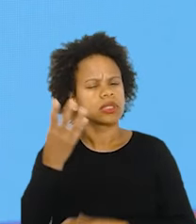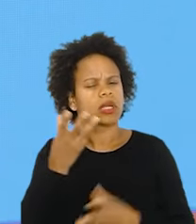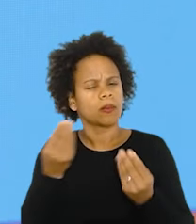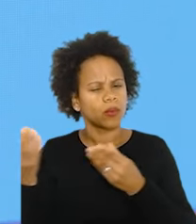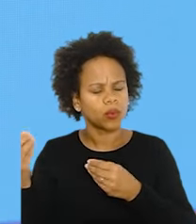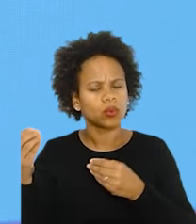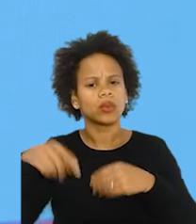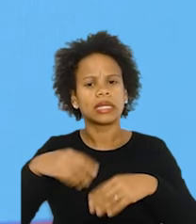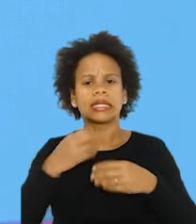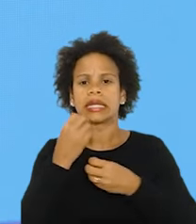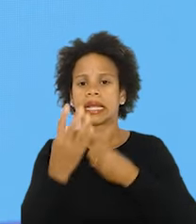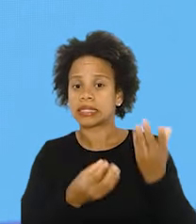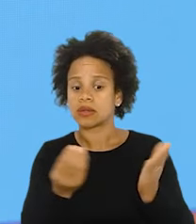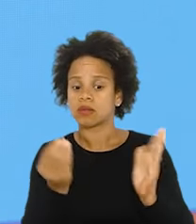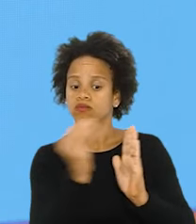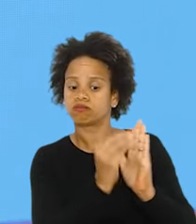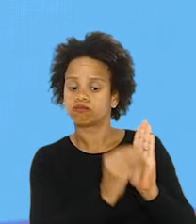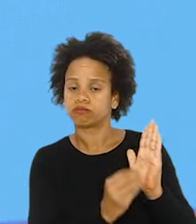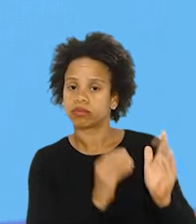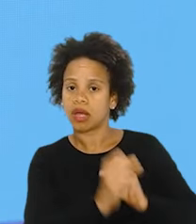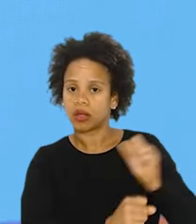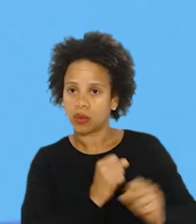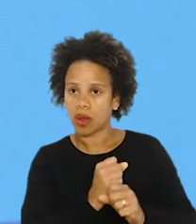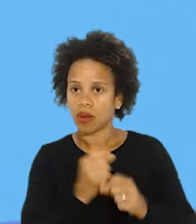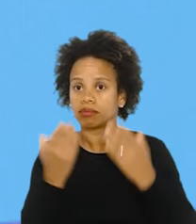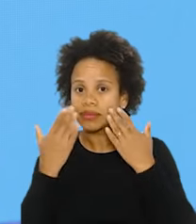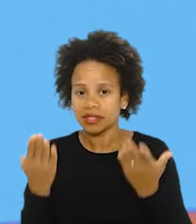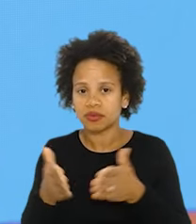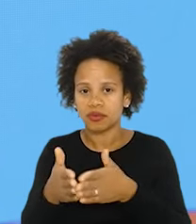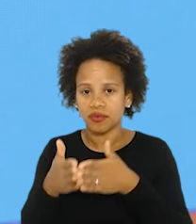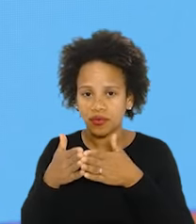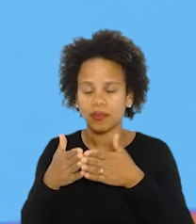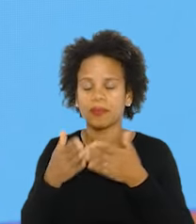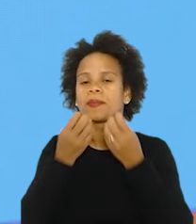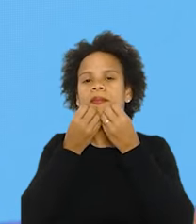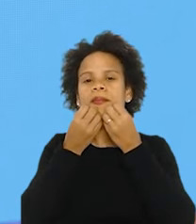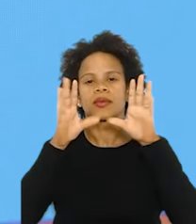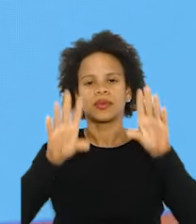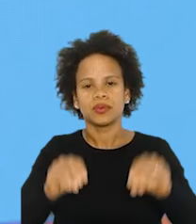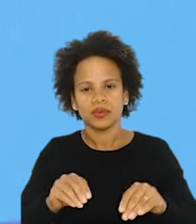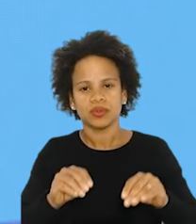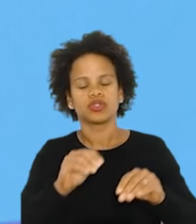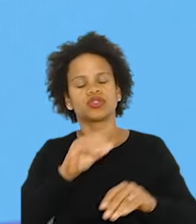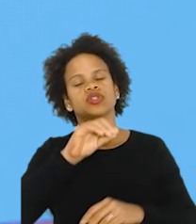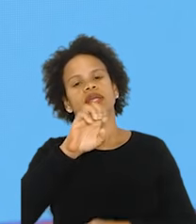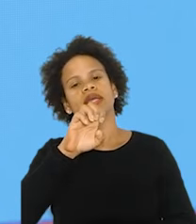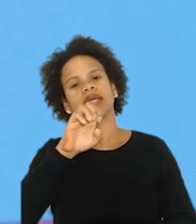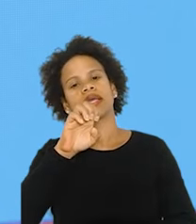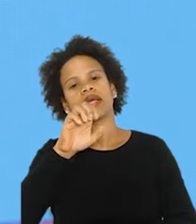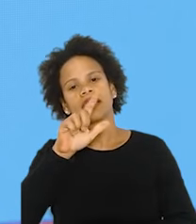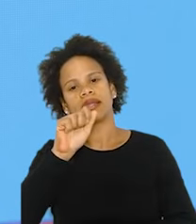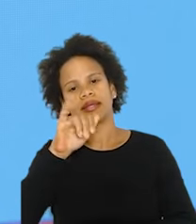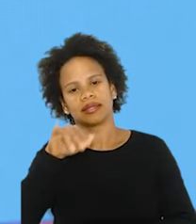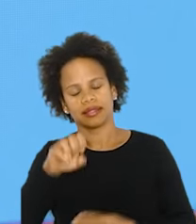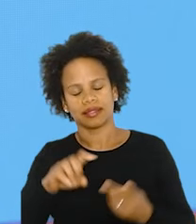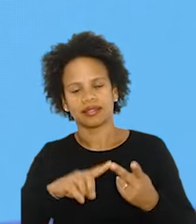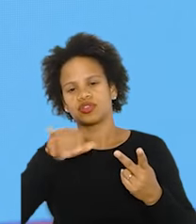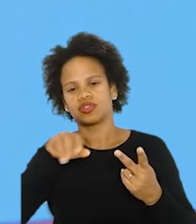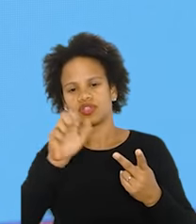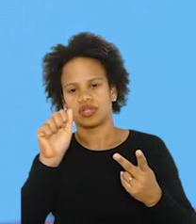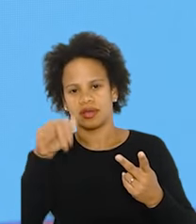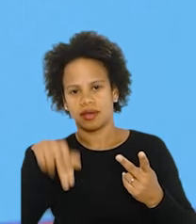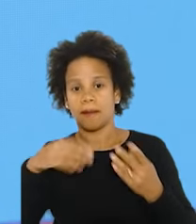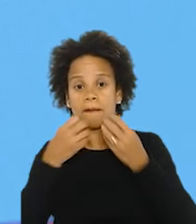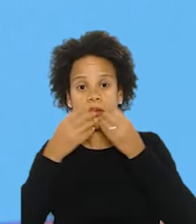Diego Se apresente por favor Boa noite Boa noite Elane Boa noite Jean Boa noite a todos é um prazer estar aqui com